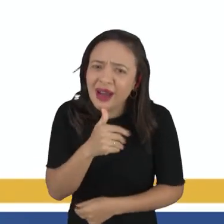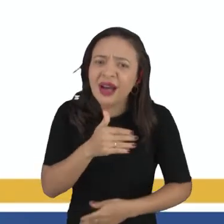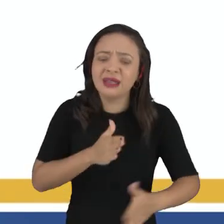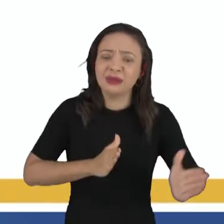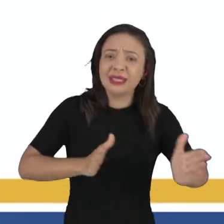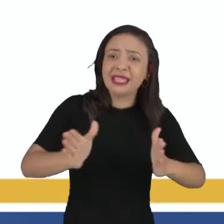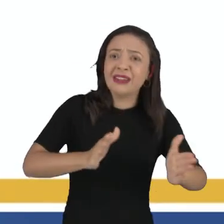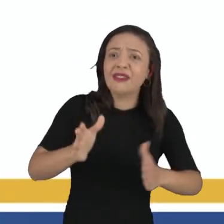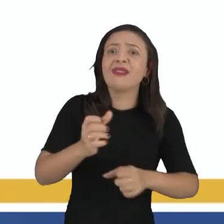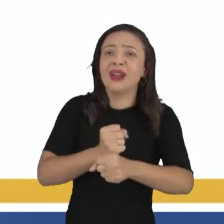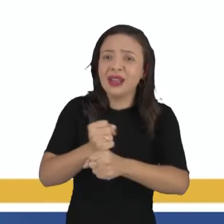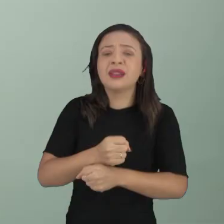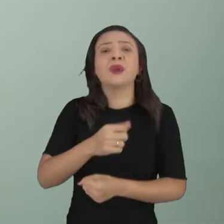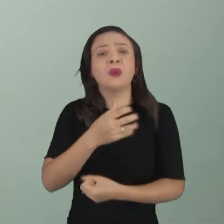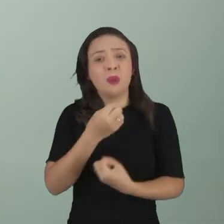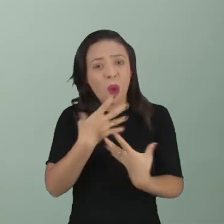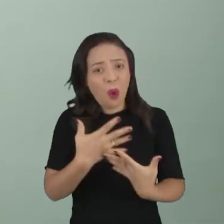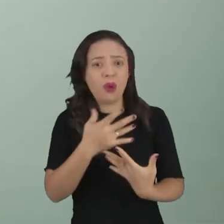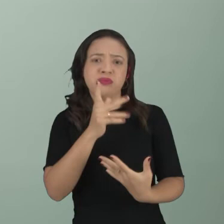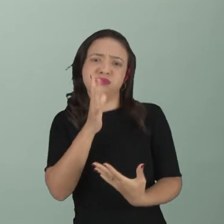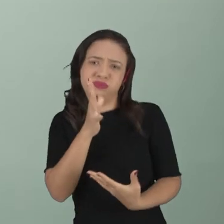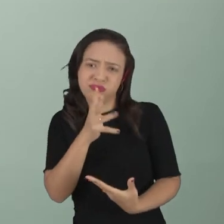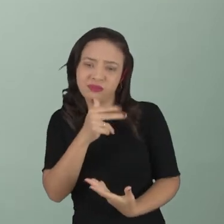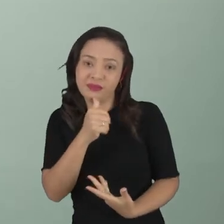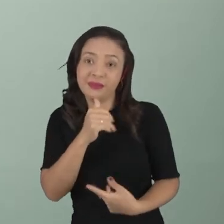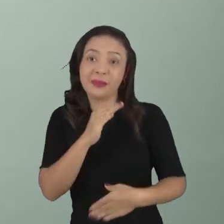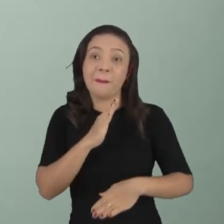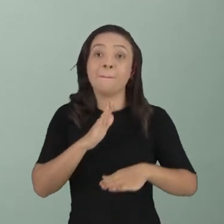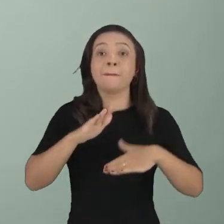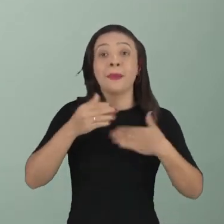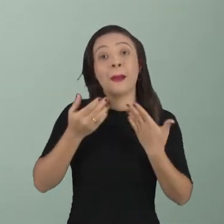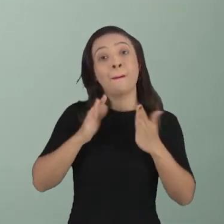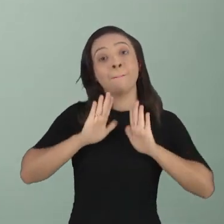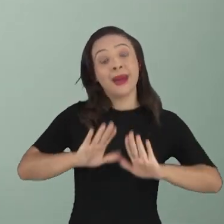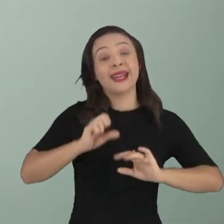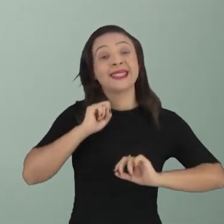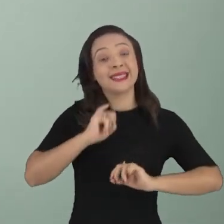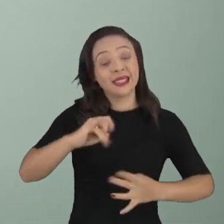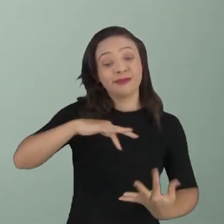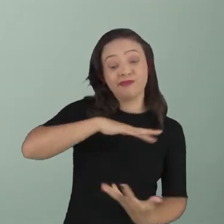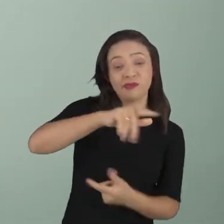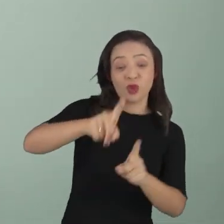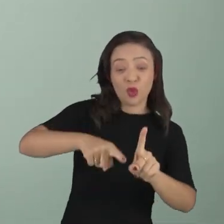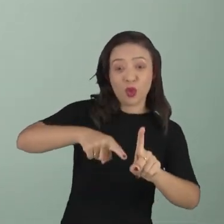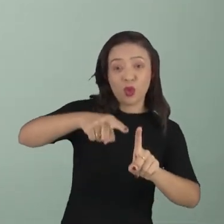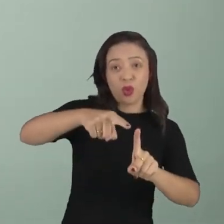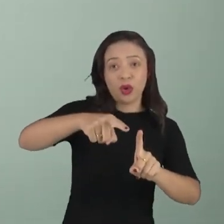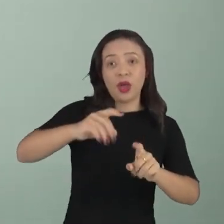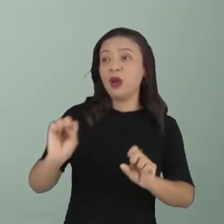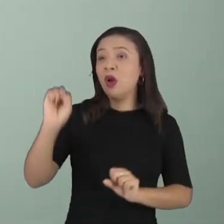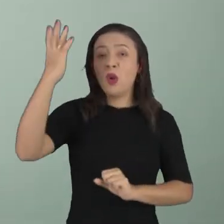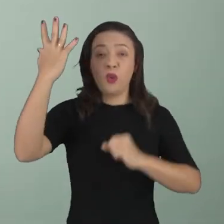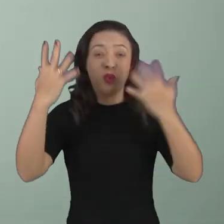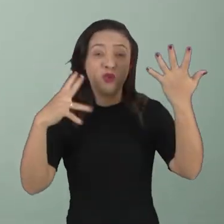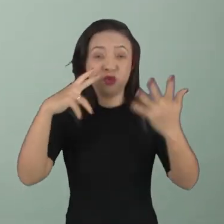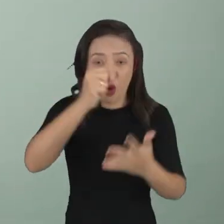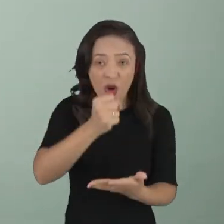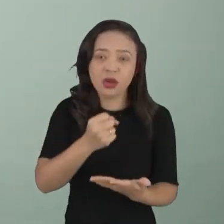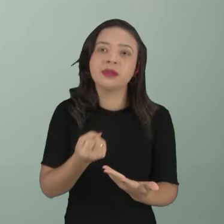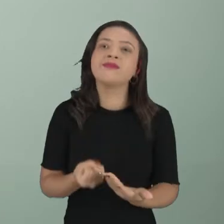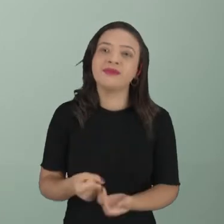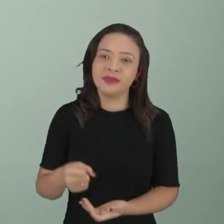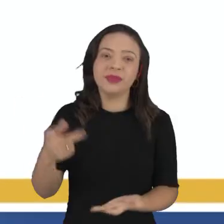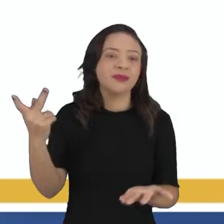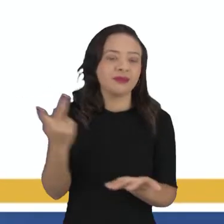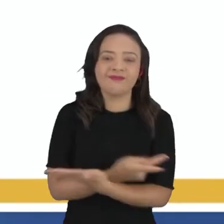Então o aquecimento global ele traz isso. Eventos climáticos extremos ficam cada vez mais constantes, tá? E nós temos